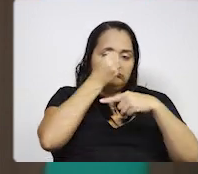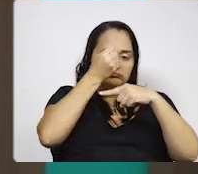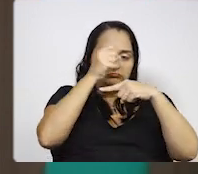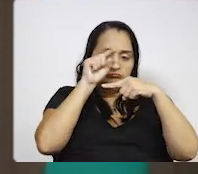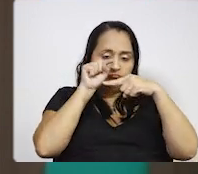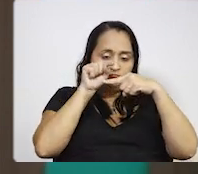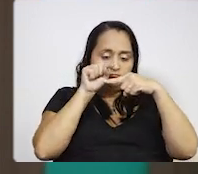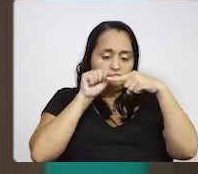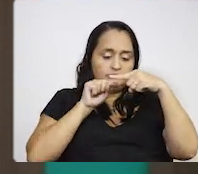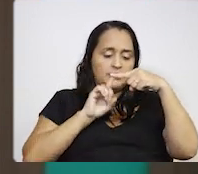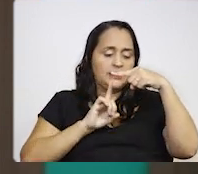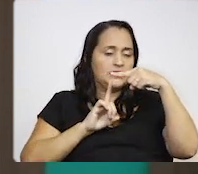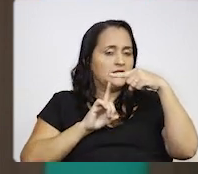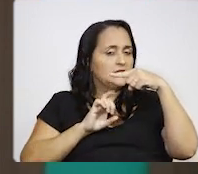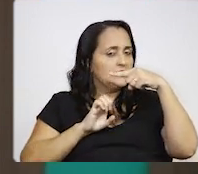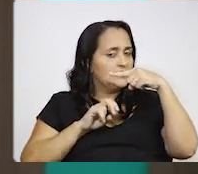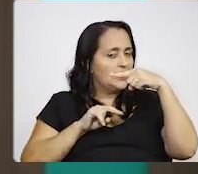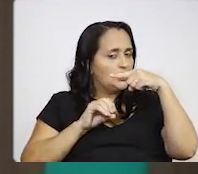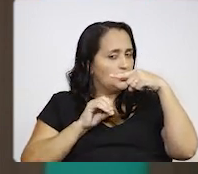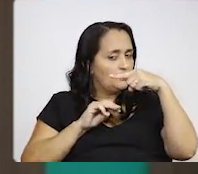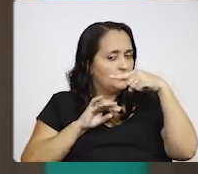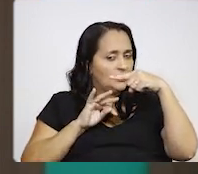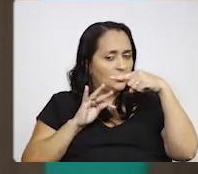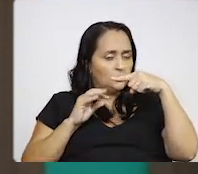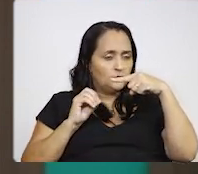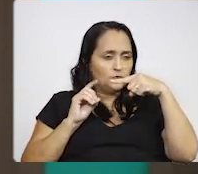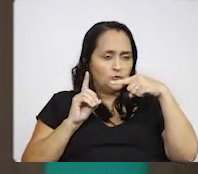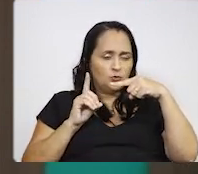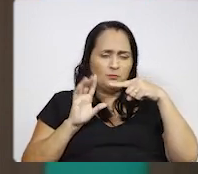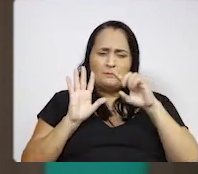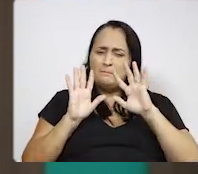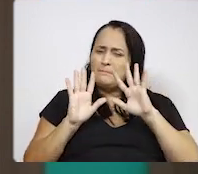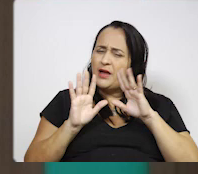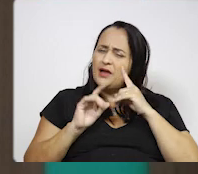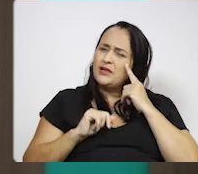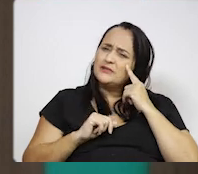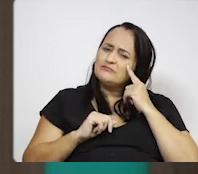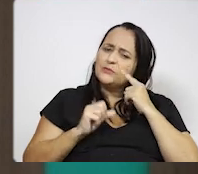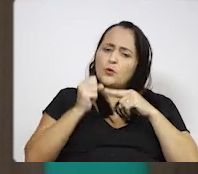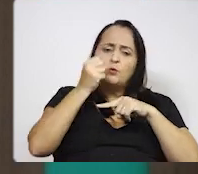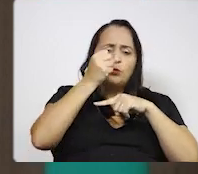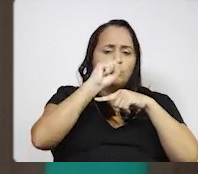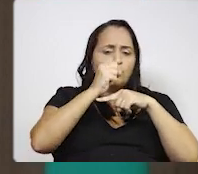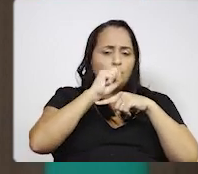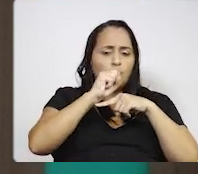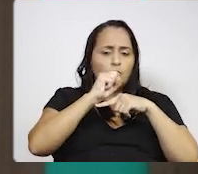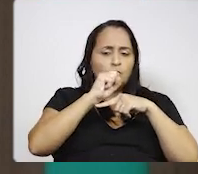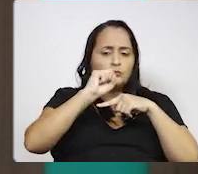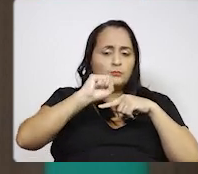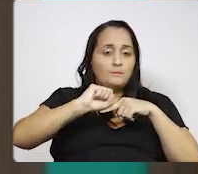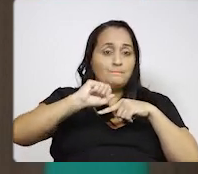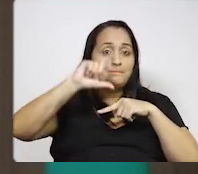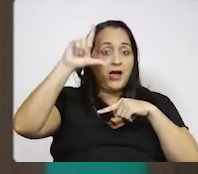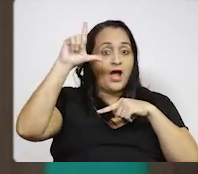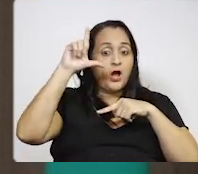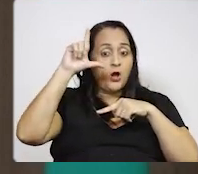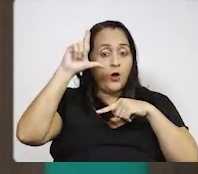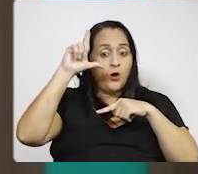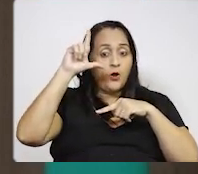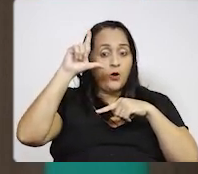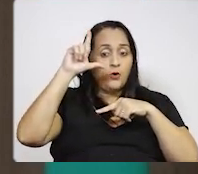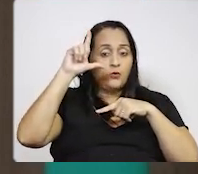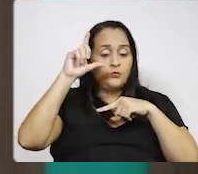denominador. O 8 é um número maior do que o 5. Então, observe, eu tenho